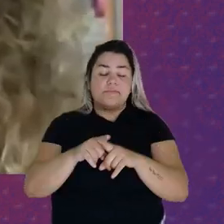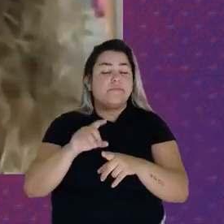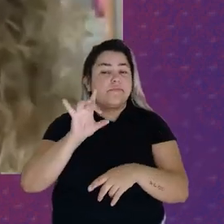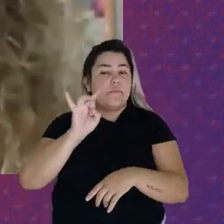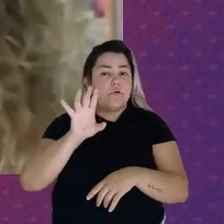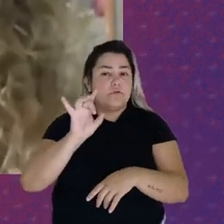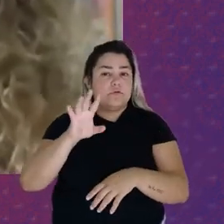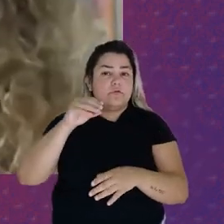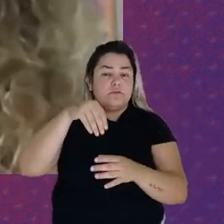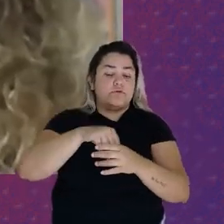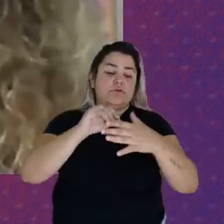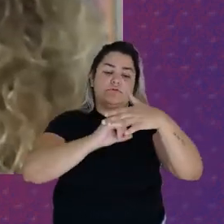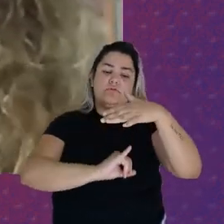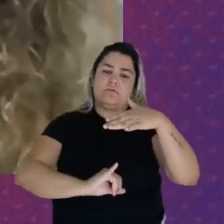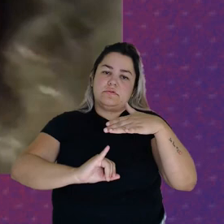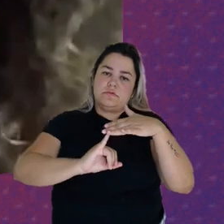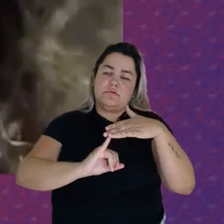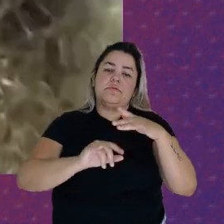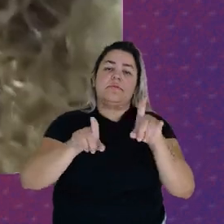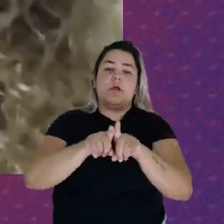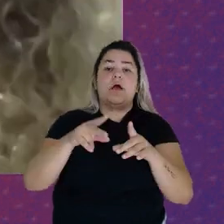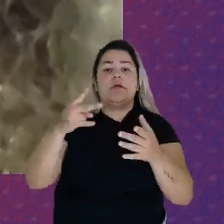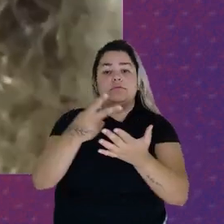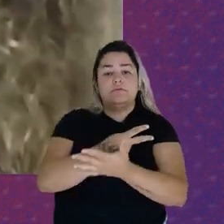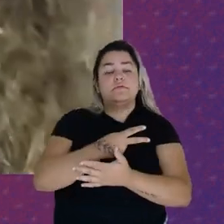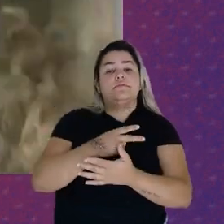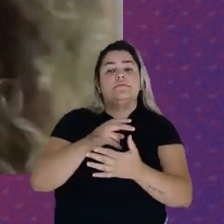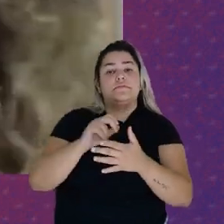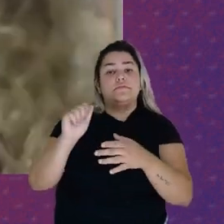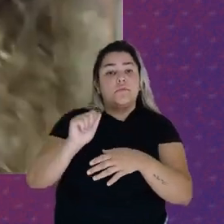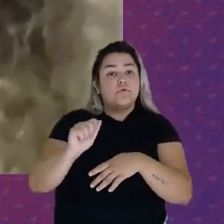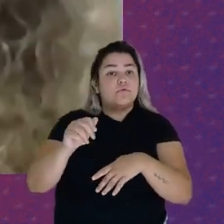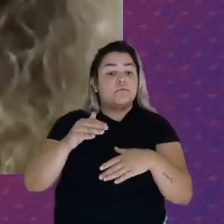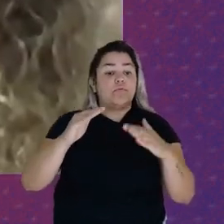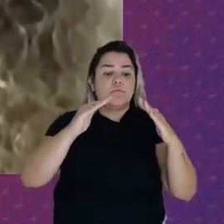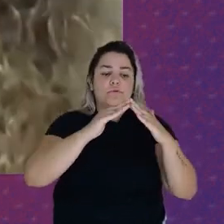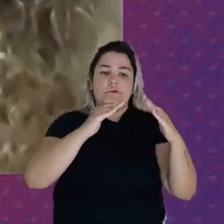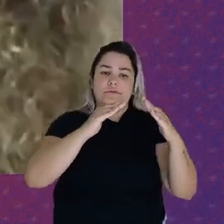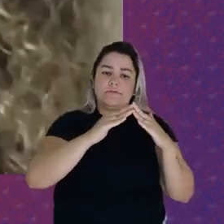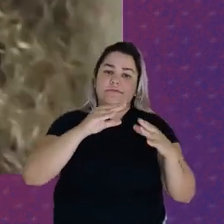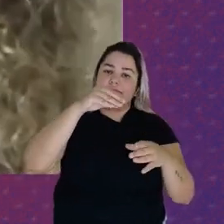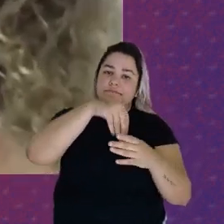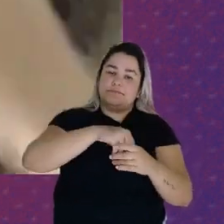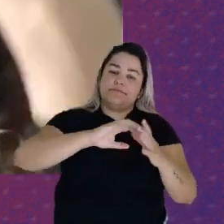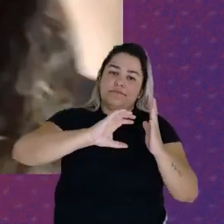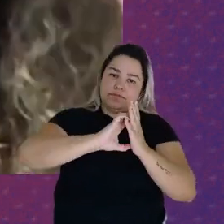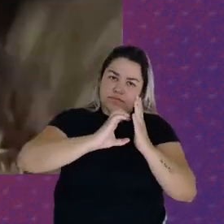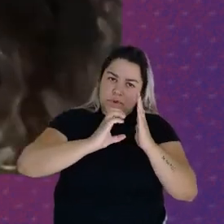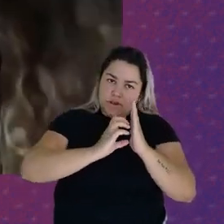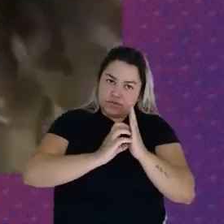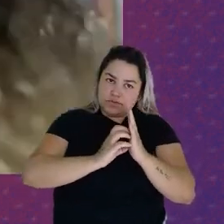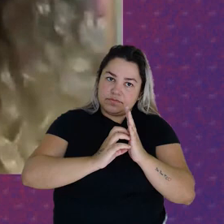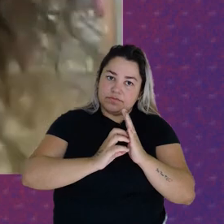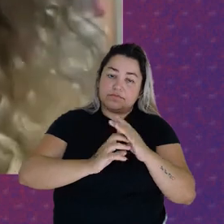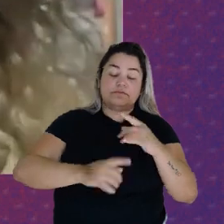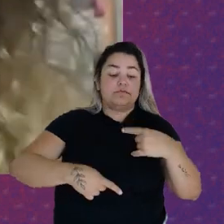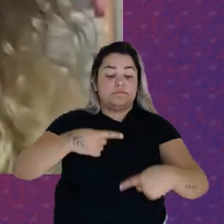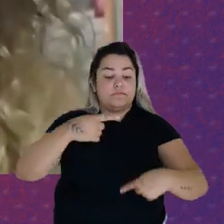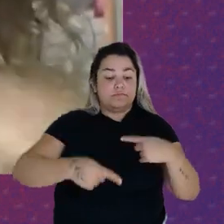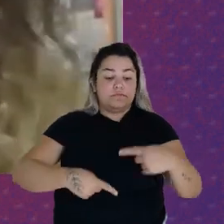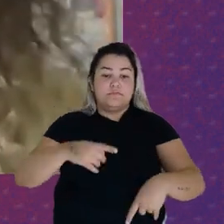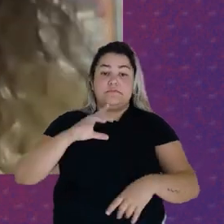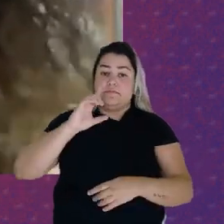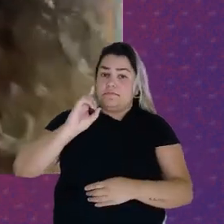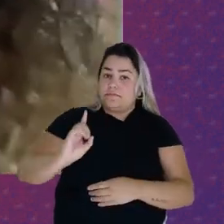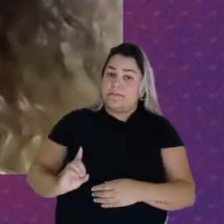poder institucional, ela acontece nas associações de moradores, ela acontece dentro dos partidos políticos, ela acontece dentro das diretorias